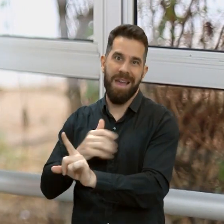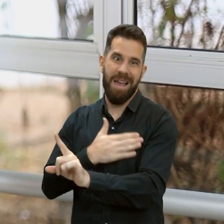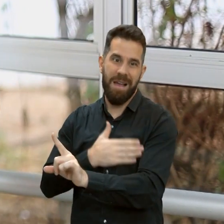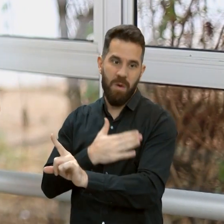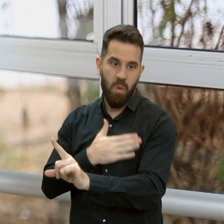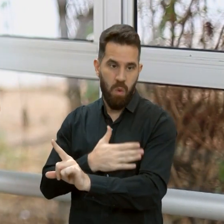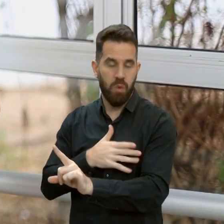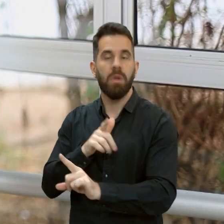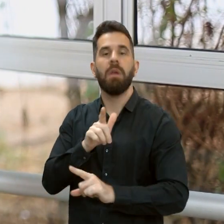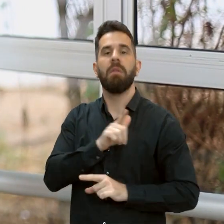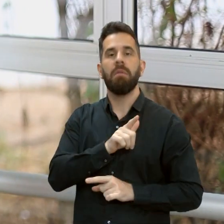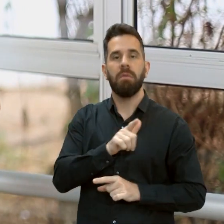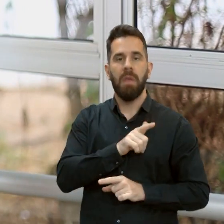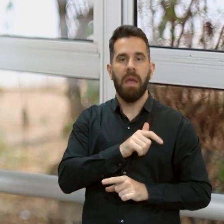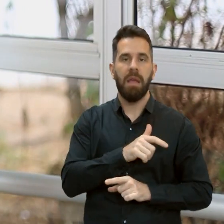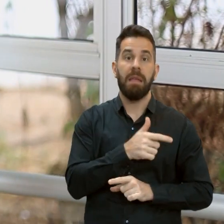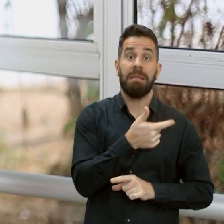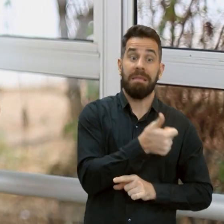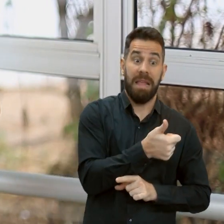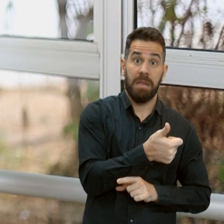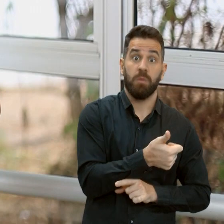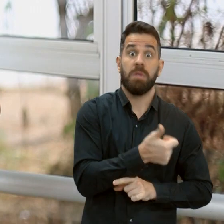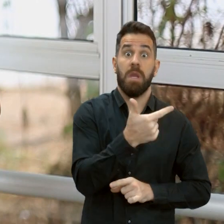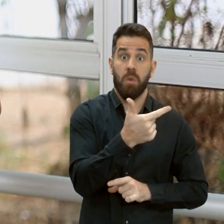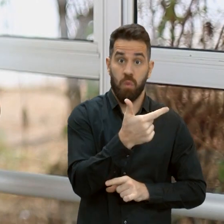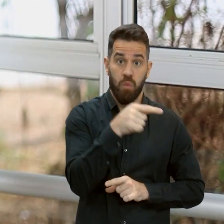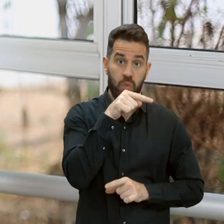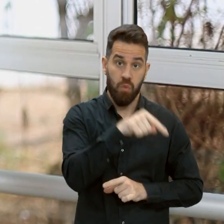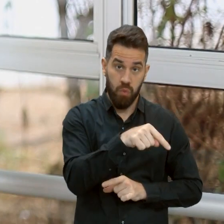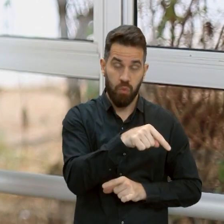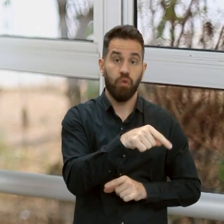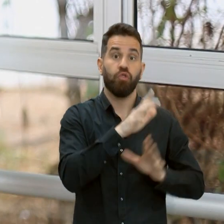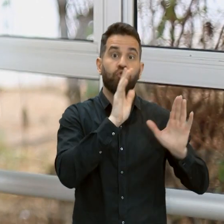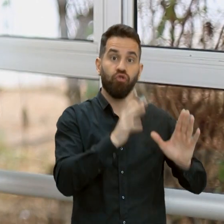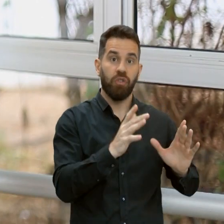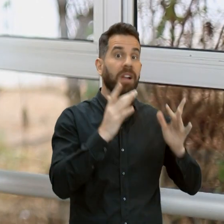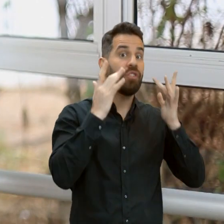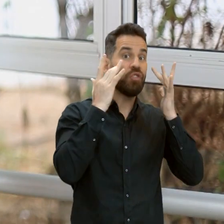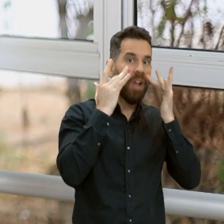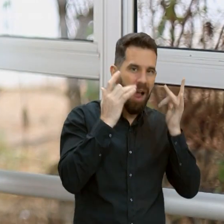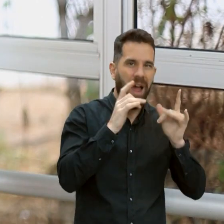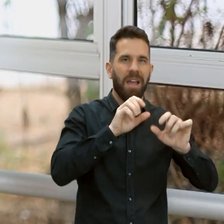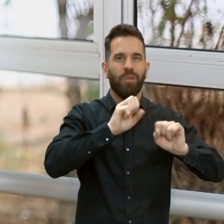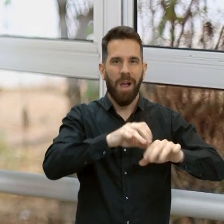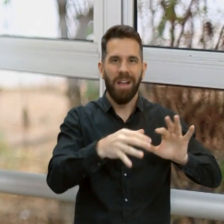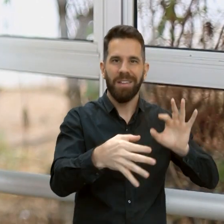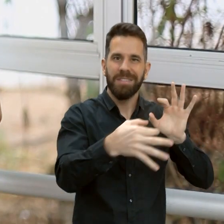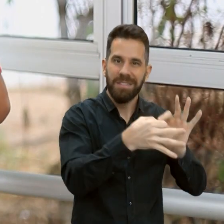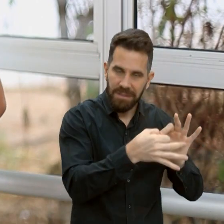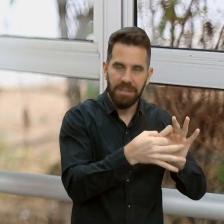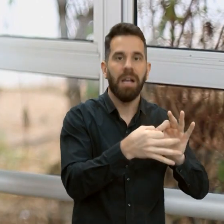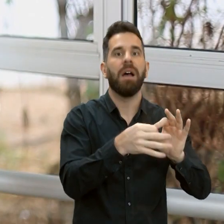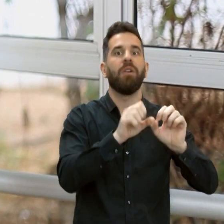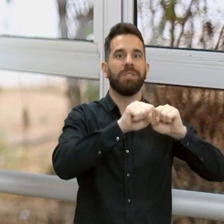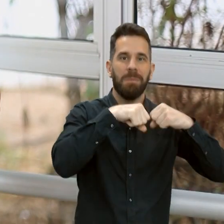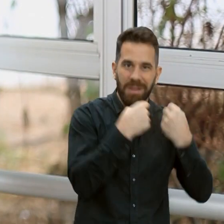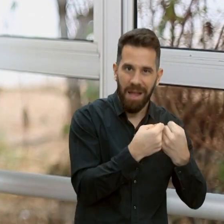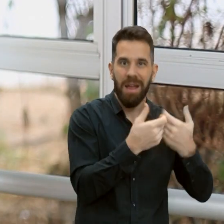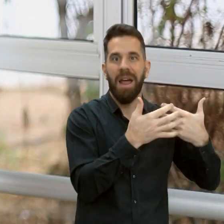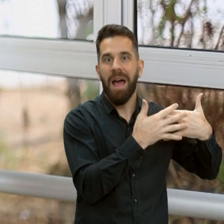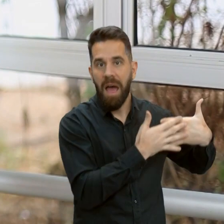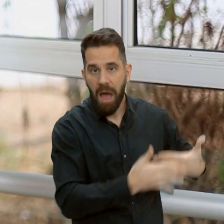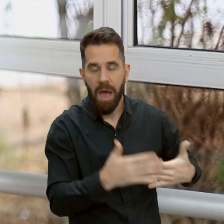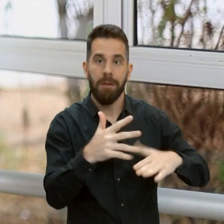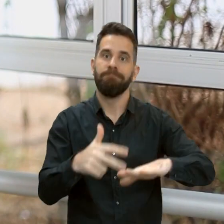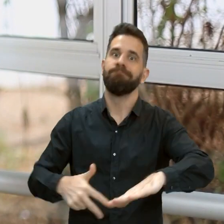do 12º Seminário de Teatro, Direção de Arte e Educação. O espetáculo tem entrada franca e será